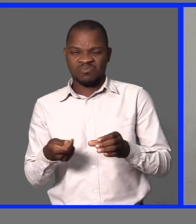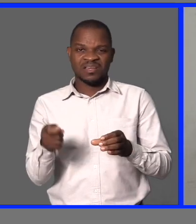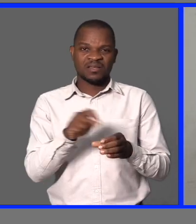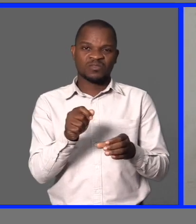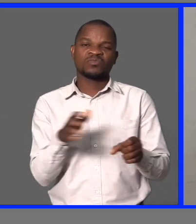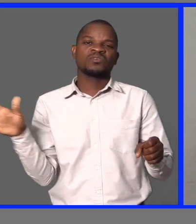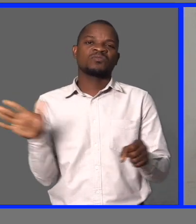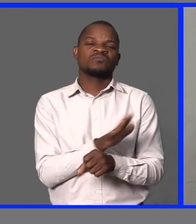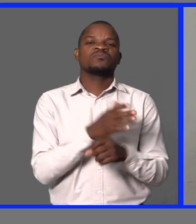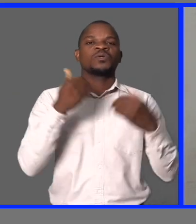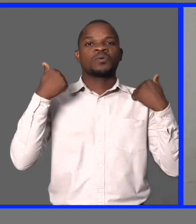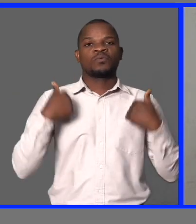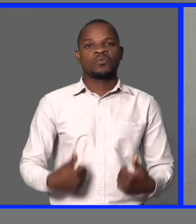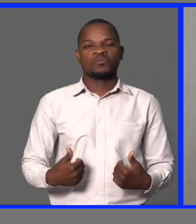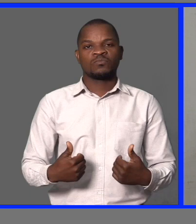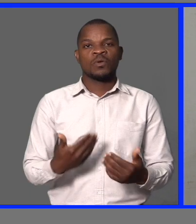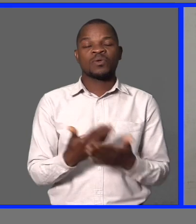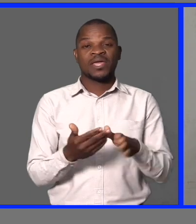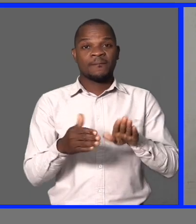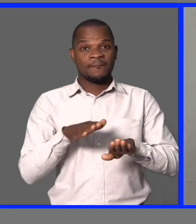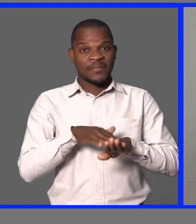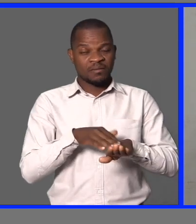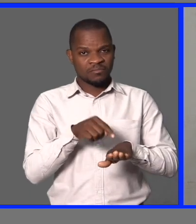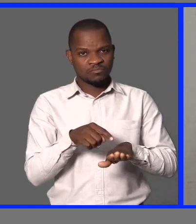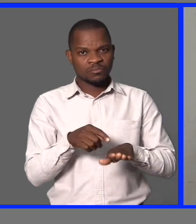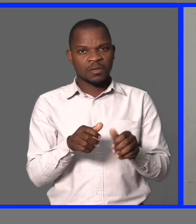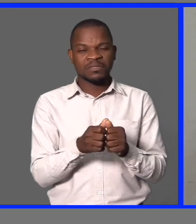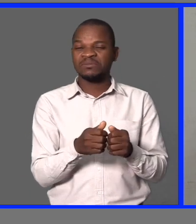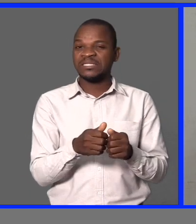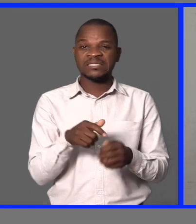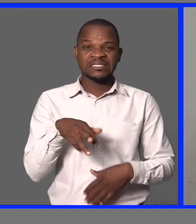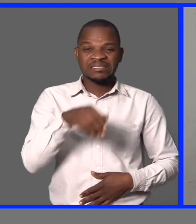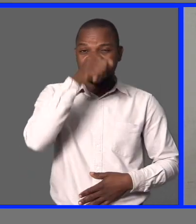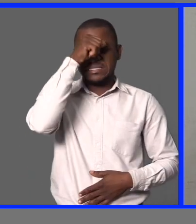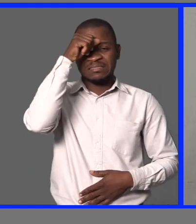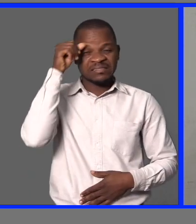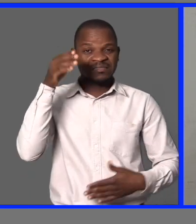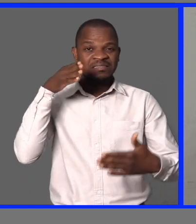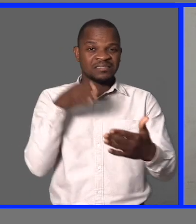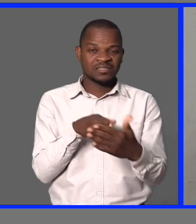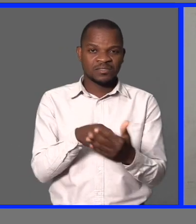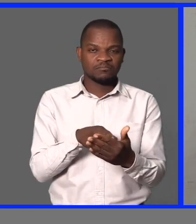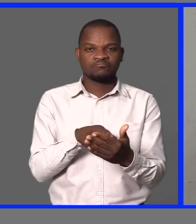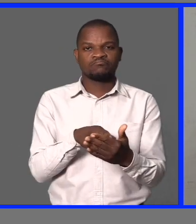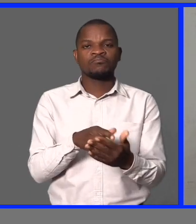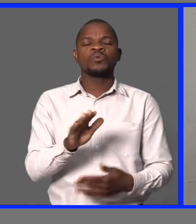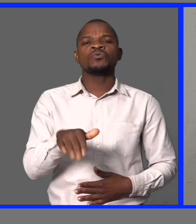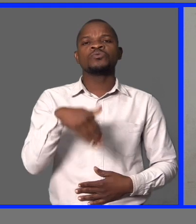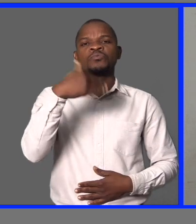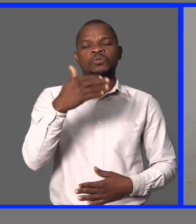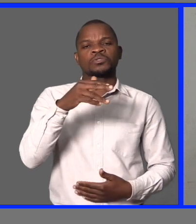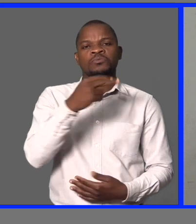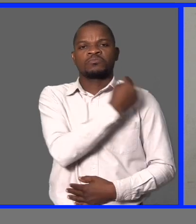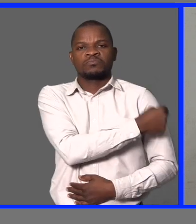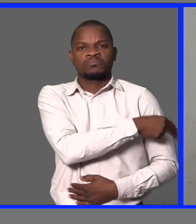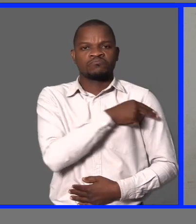eu enchia o corpo, às vezes os pés. Eu não conseguia fazer nada. Então, fiquei debaixo no